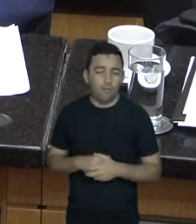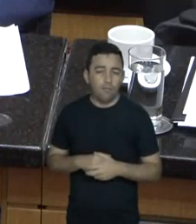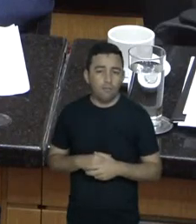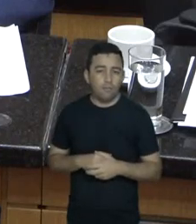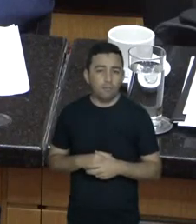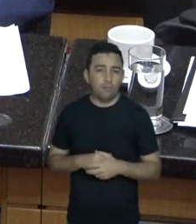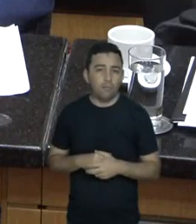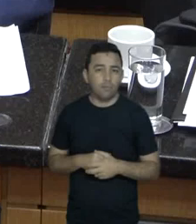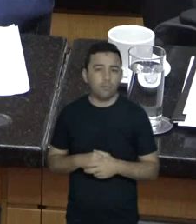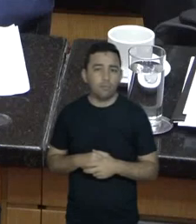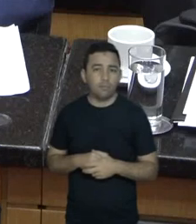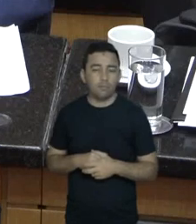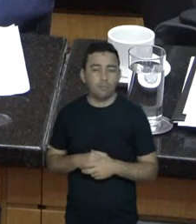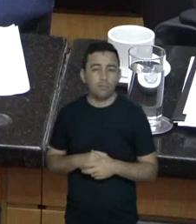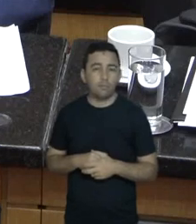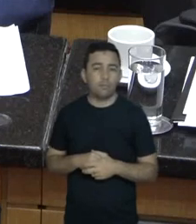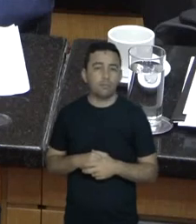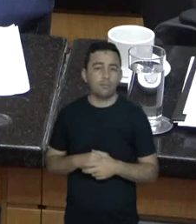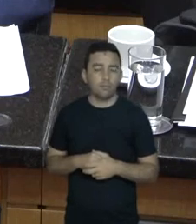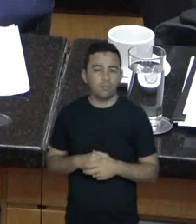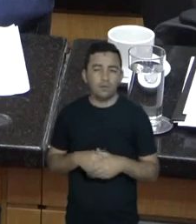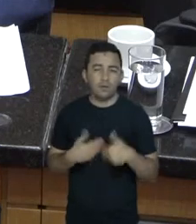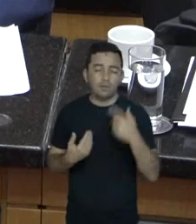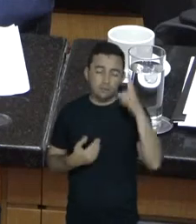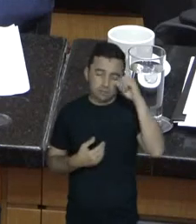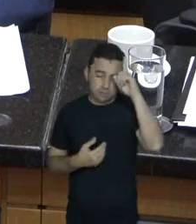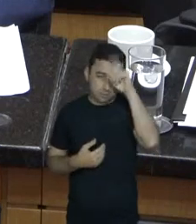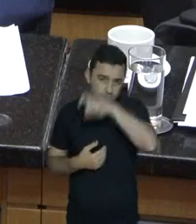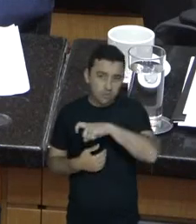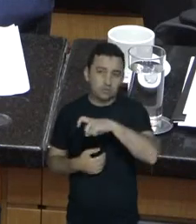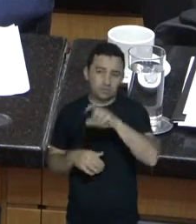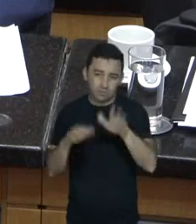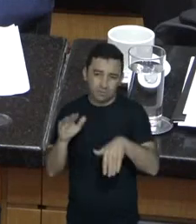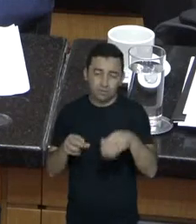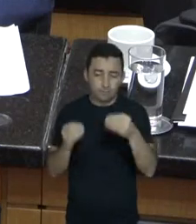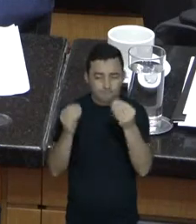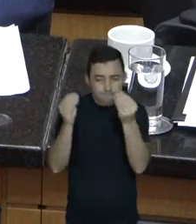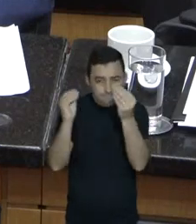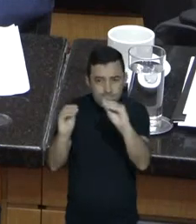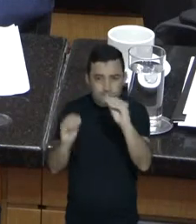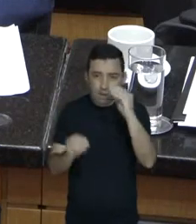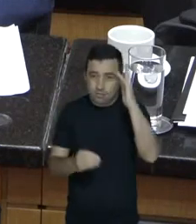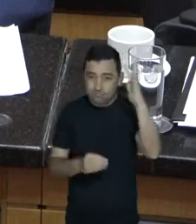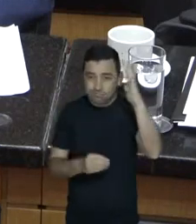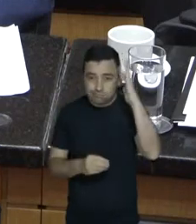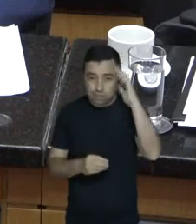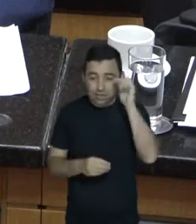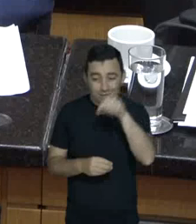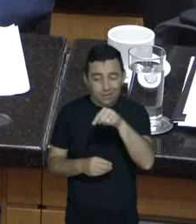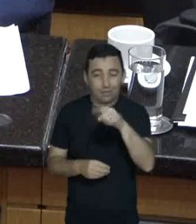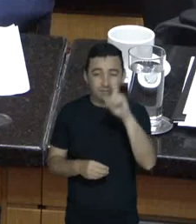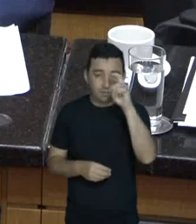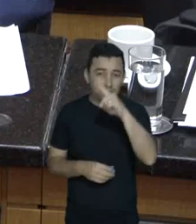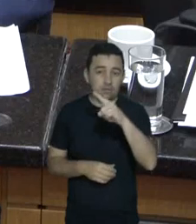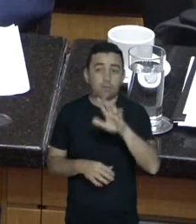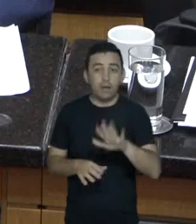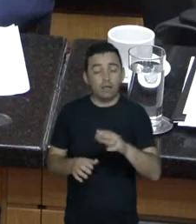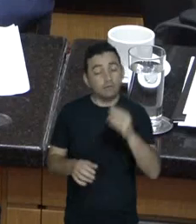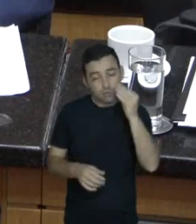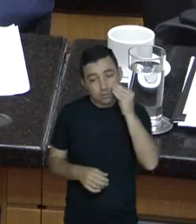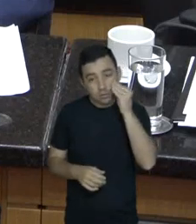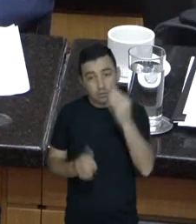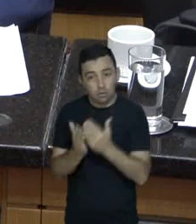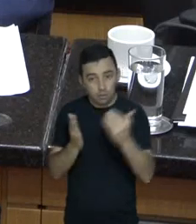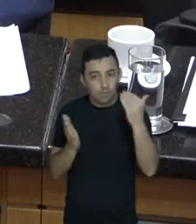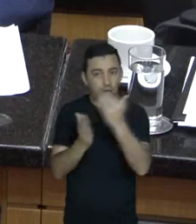gente sabe da dificuldade de botar na cabeça, muitas vezes, de pessoas, mas é uma tentativa mais que se faz,